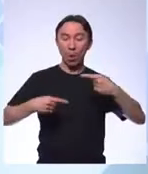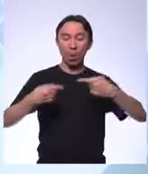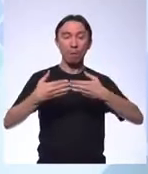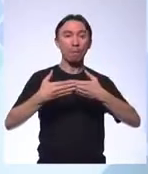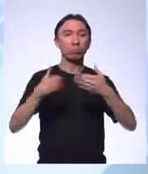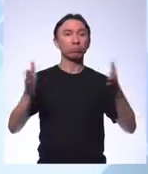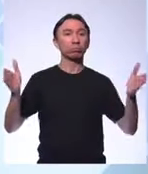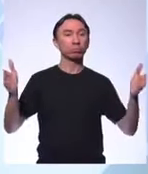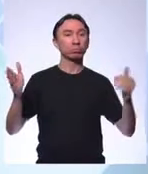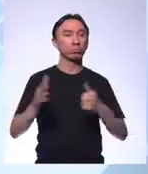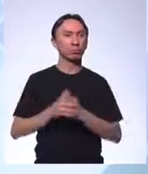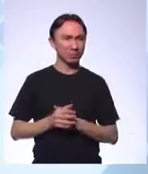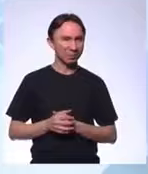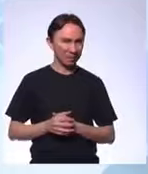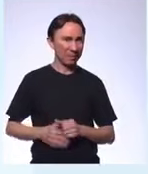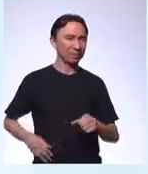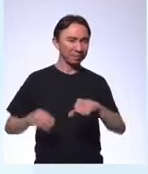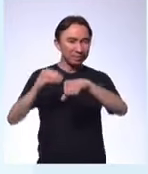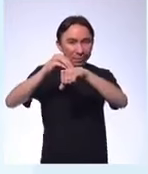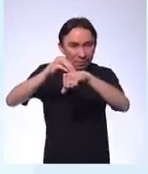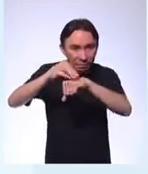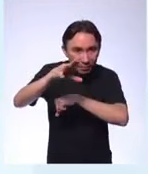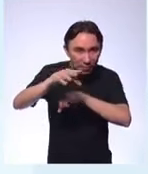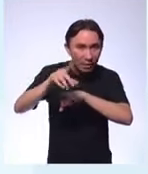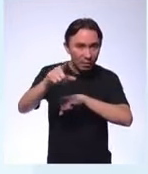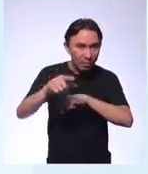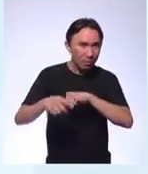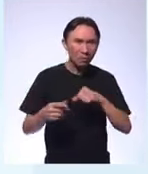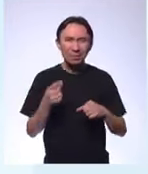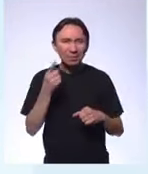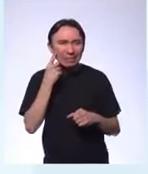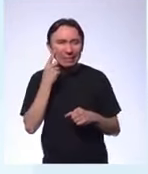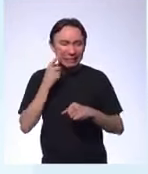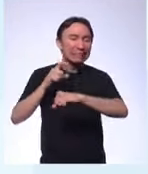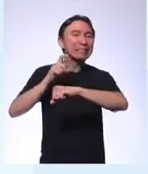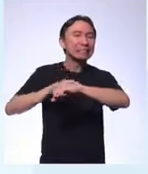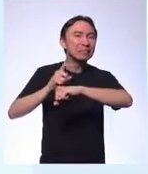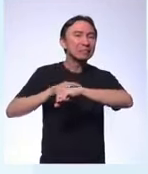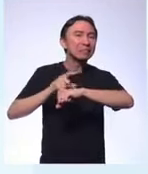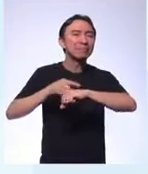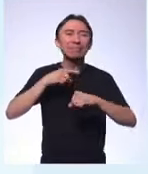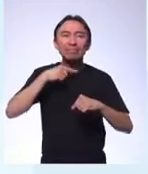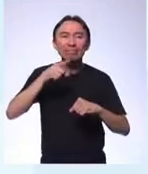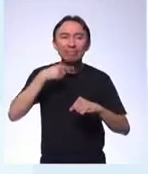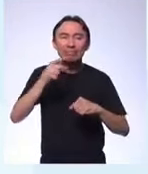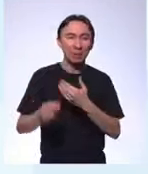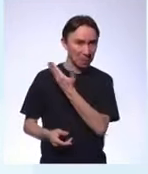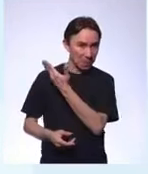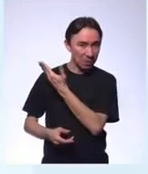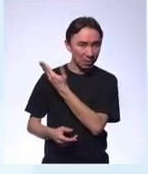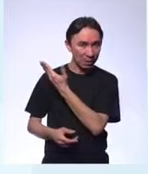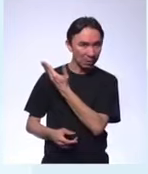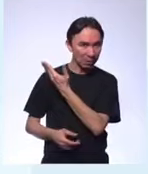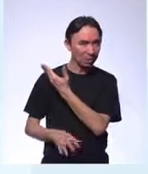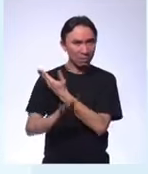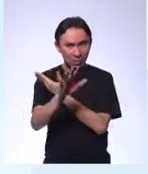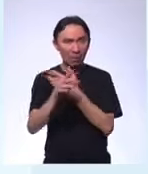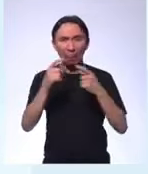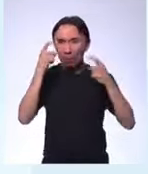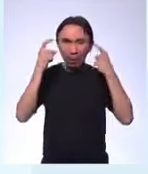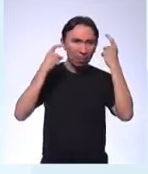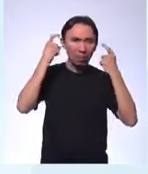tá? Eu vou deixar essa sugestão aí de exercício, por uma questão de tempo, a gente não vai conseguir realizar ele em aula, mas vocês não se preocupem que